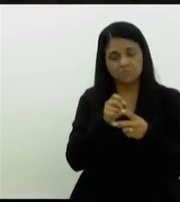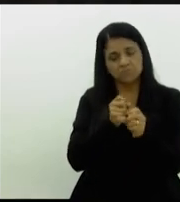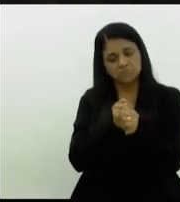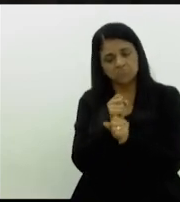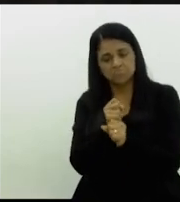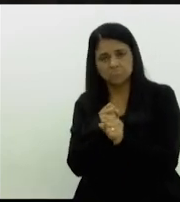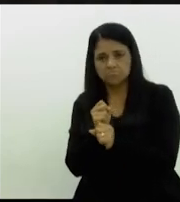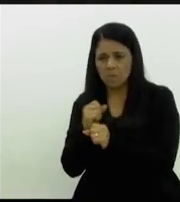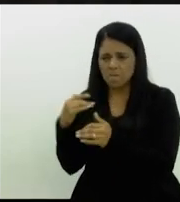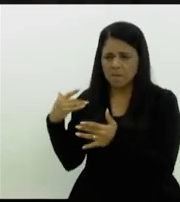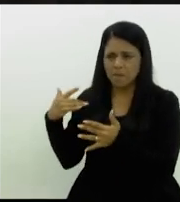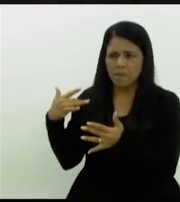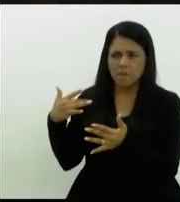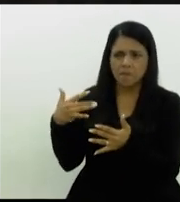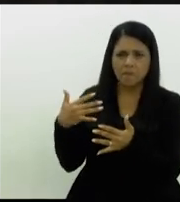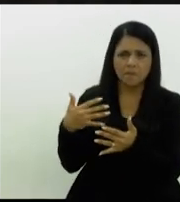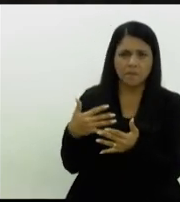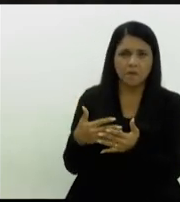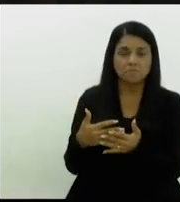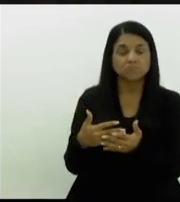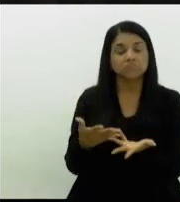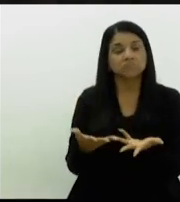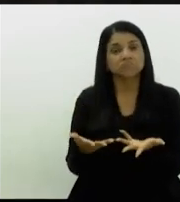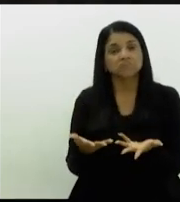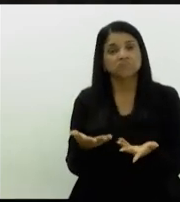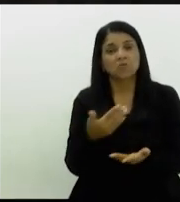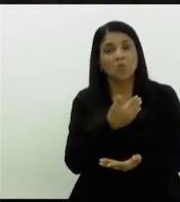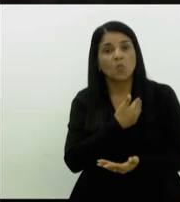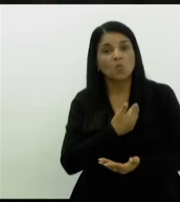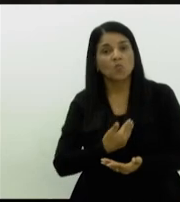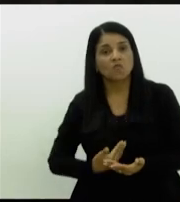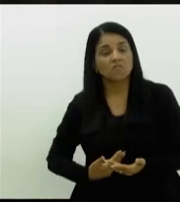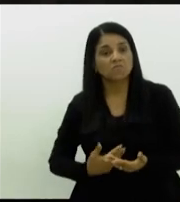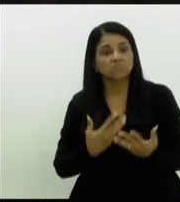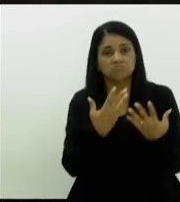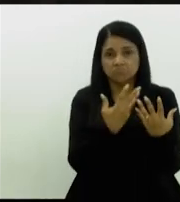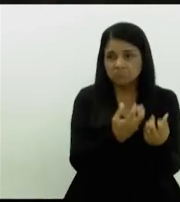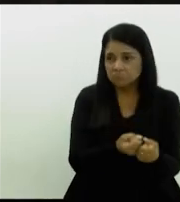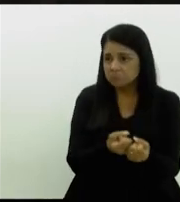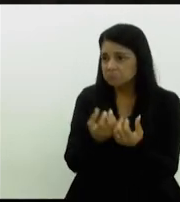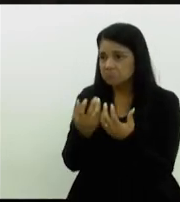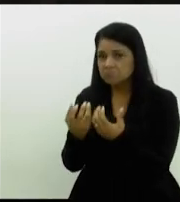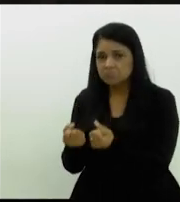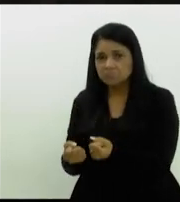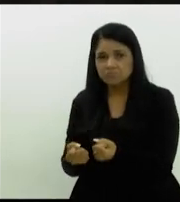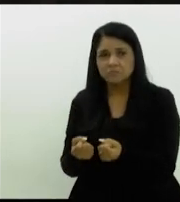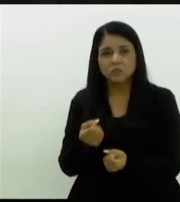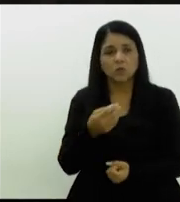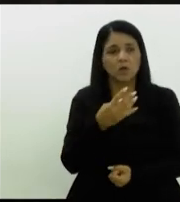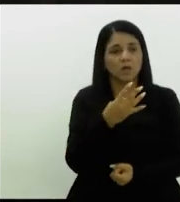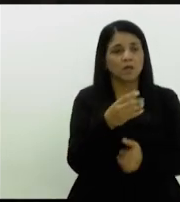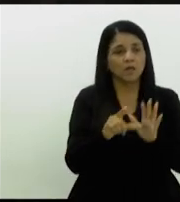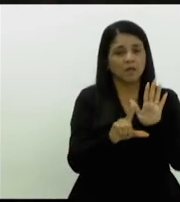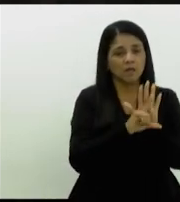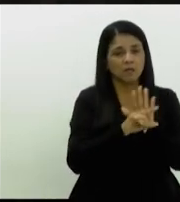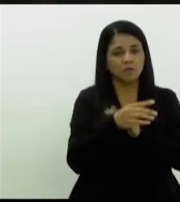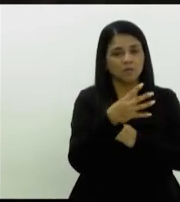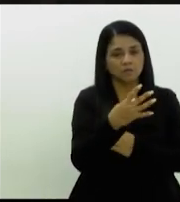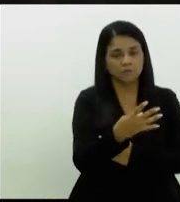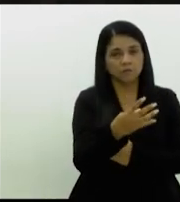passou. E os governos acataram muito bem a 4.320. Por